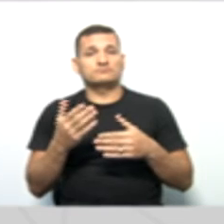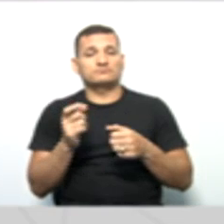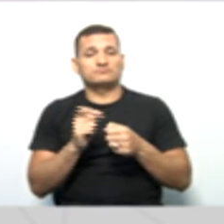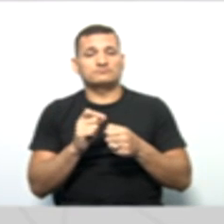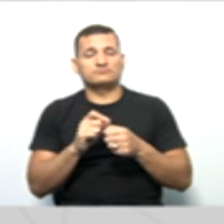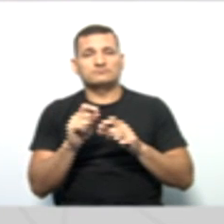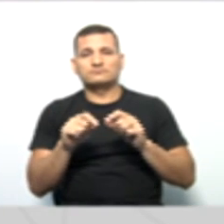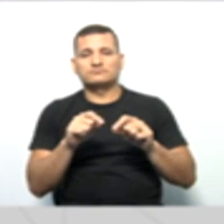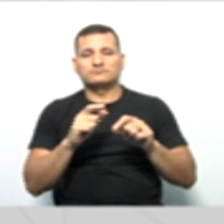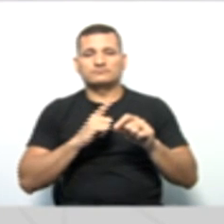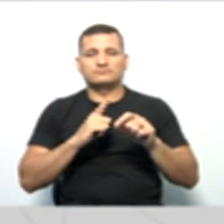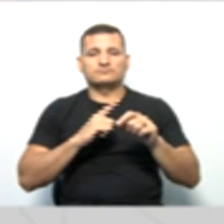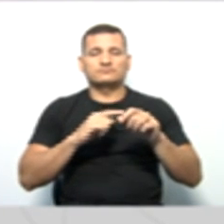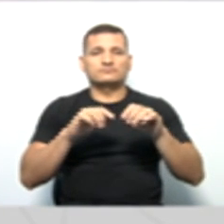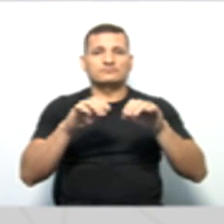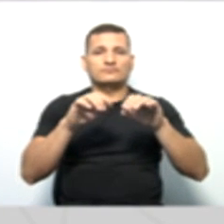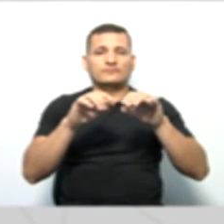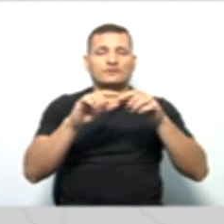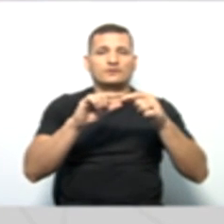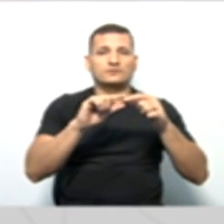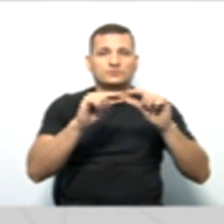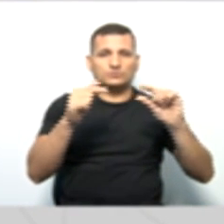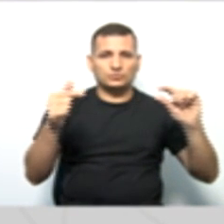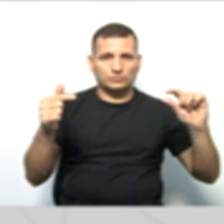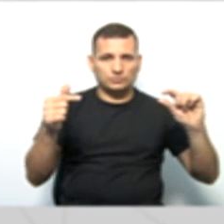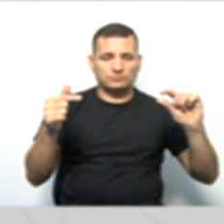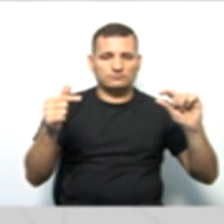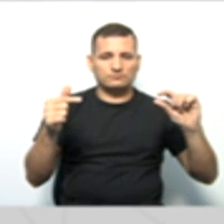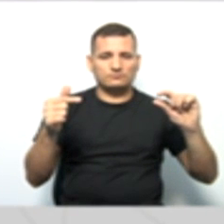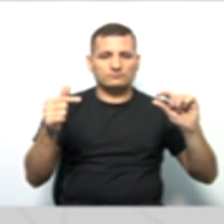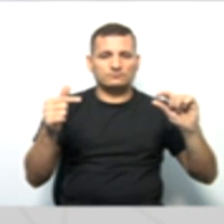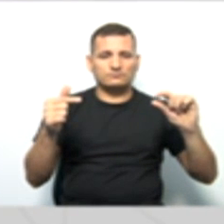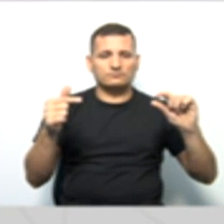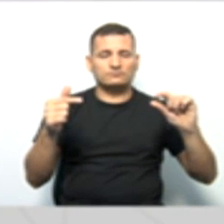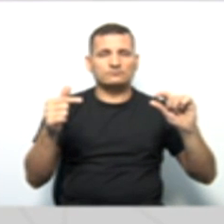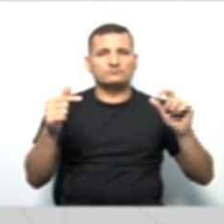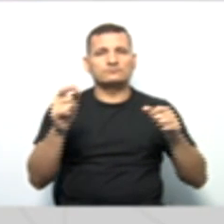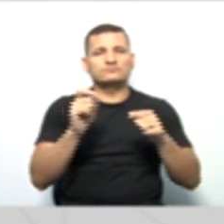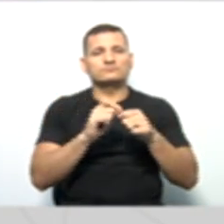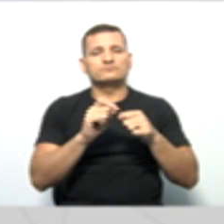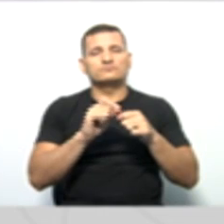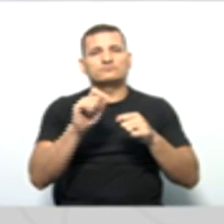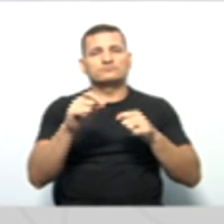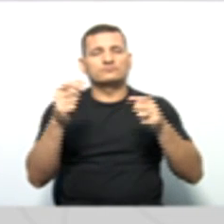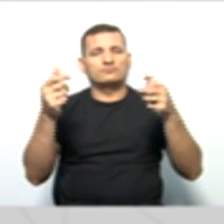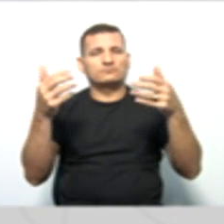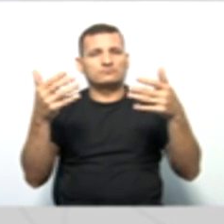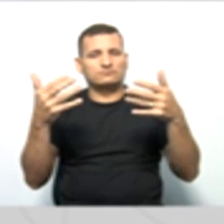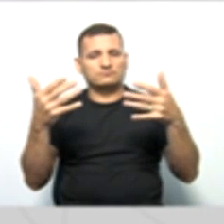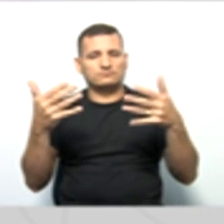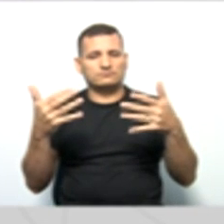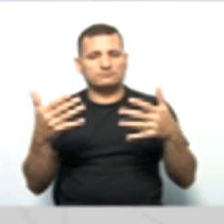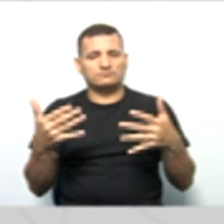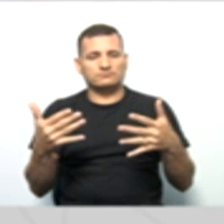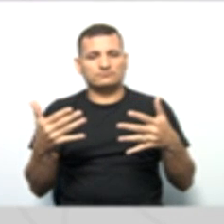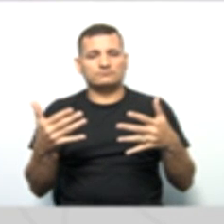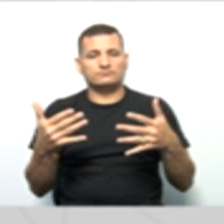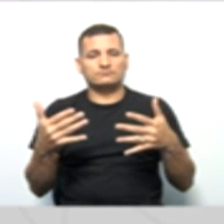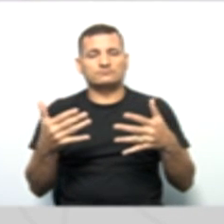tenho estruturas da minha arquitetura e eu vou o quê? Eu vou descrever isso